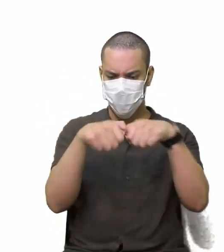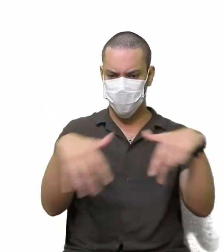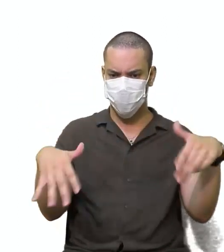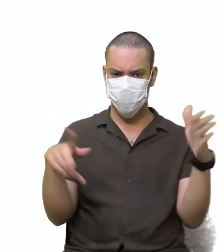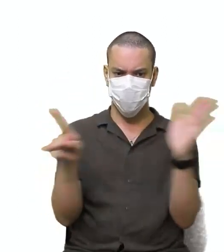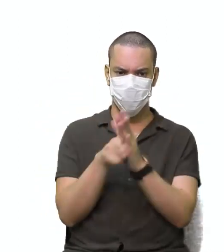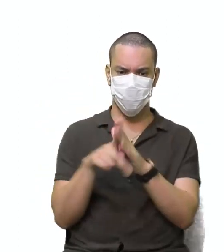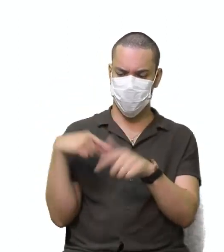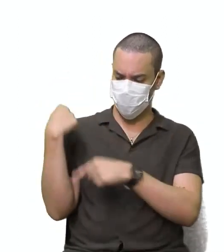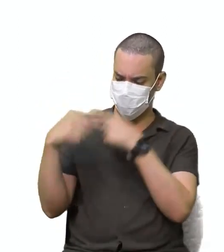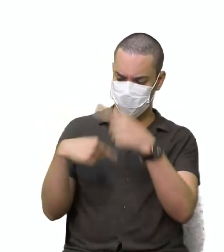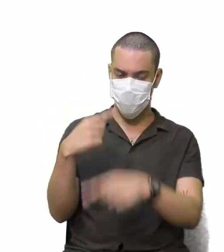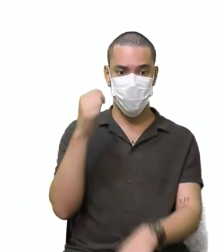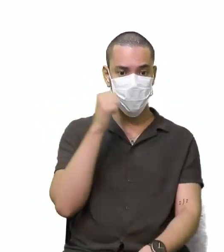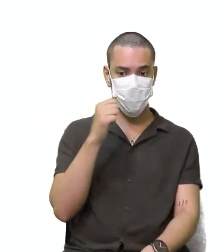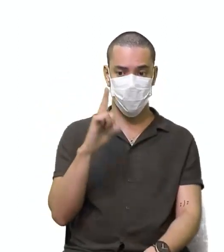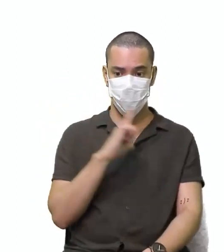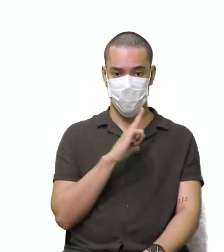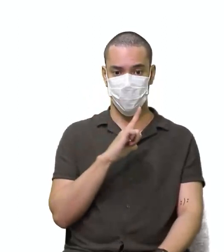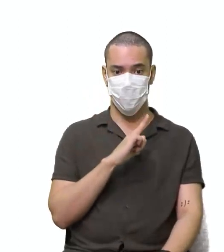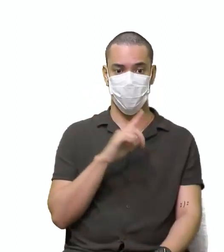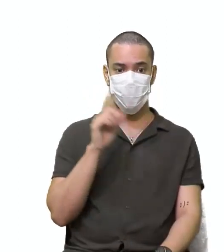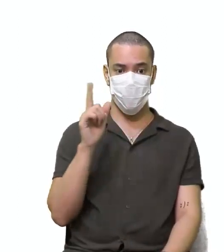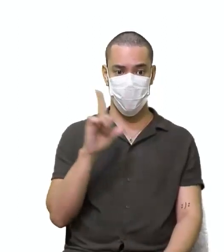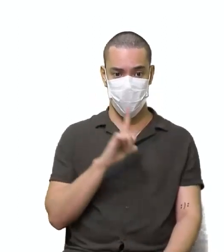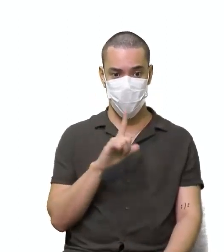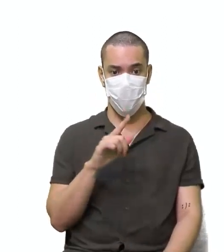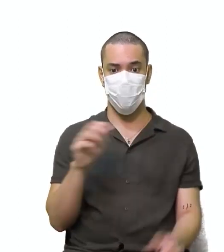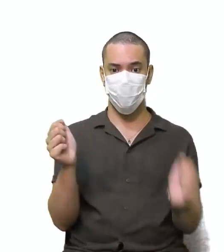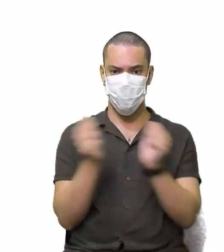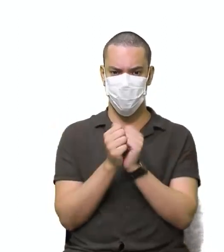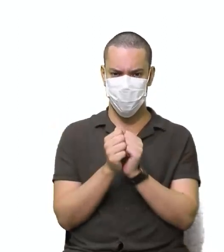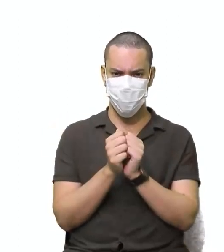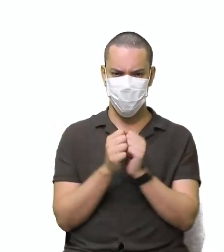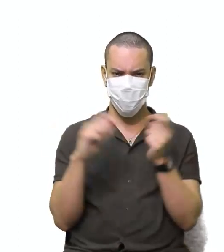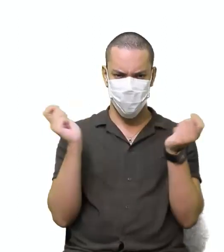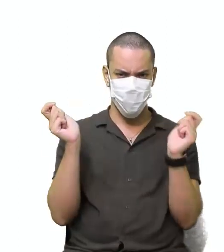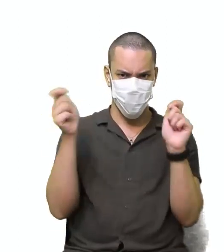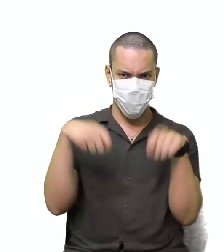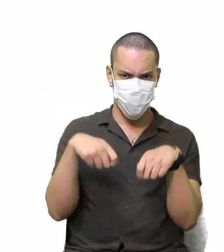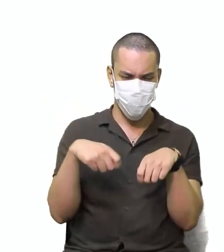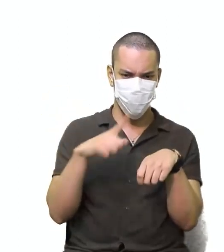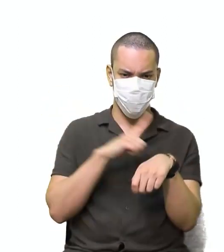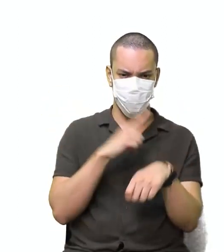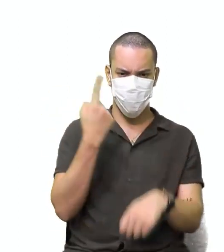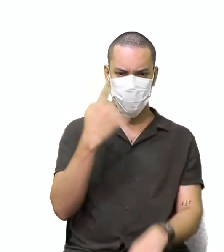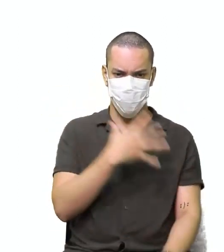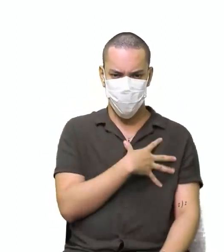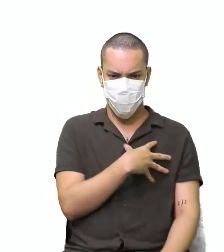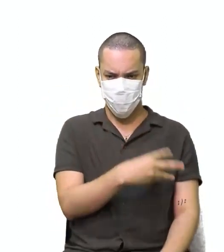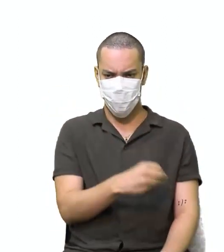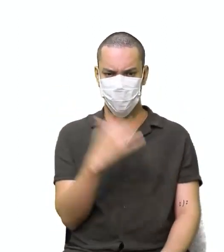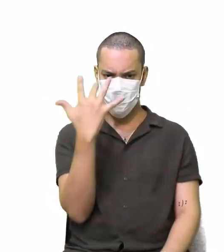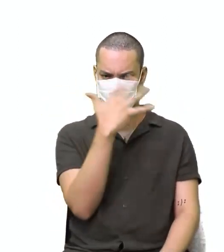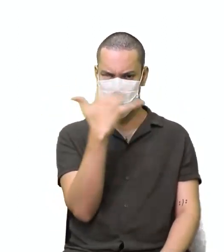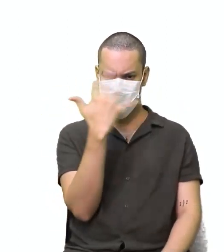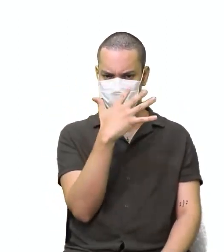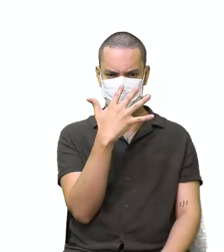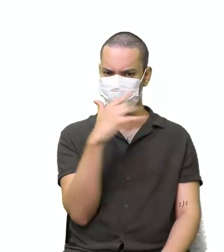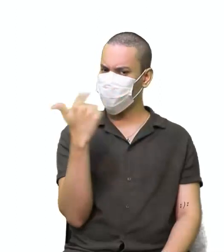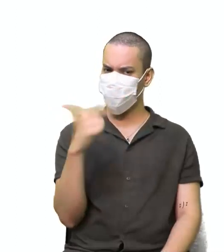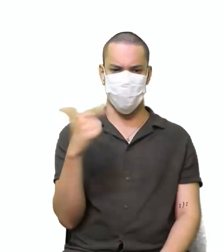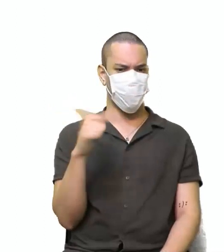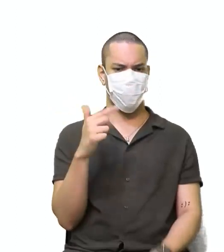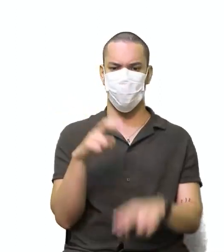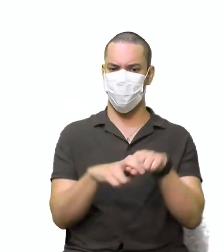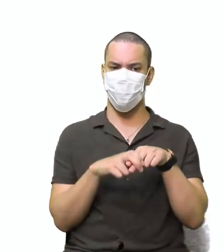carrega, a mulher dele, é Dzão, Dzão, tem condições dela ter algum filho daltônico? Não. Então, a gente poderia